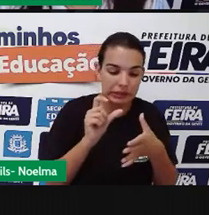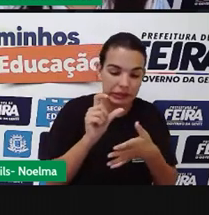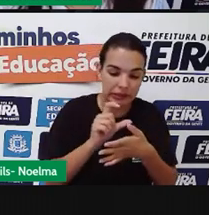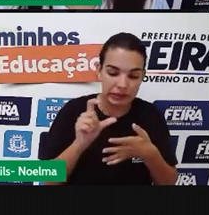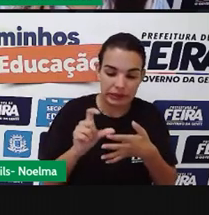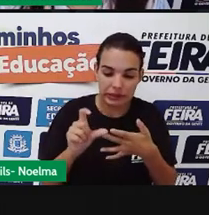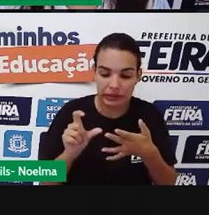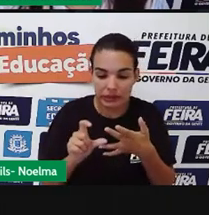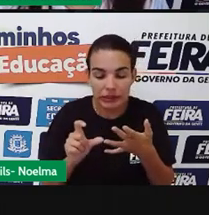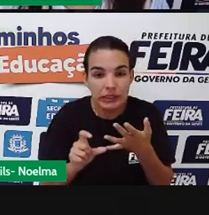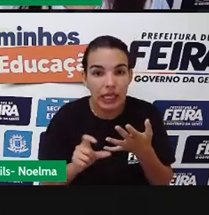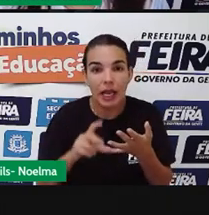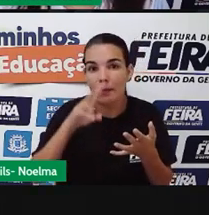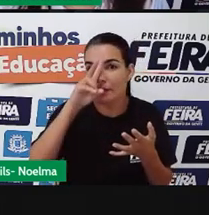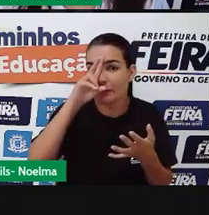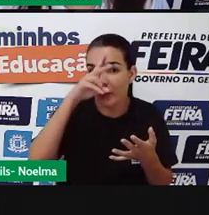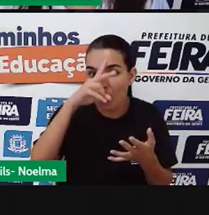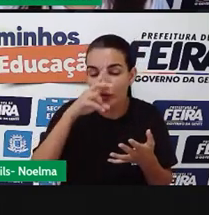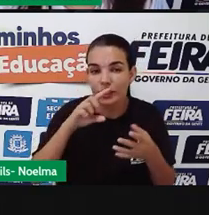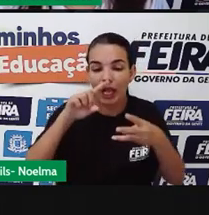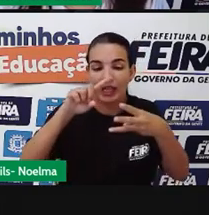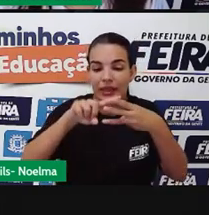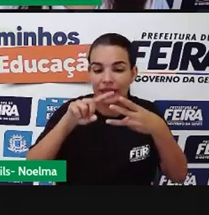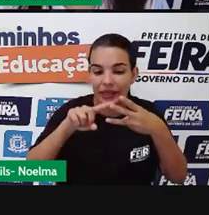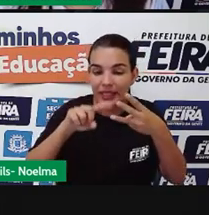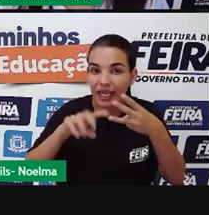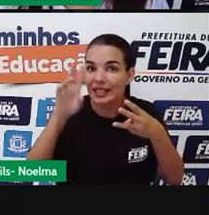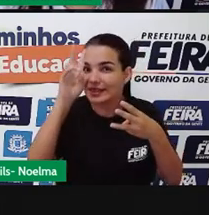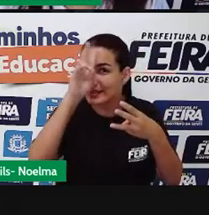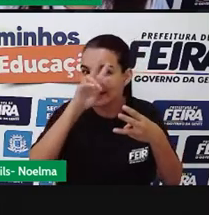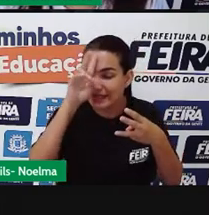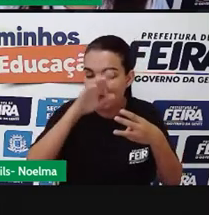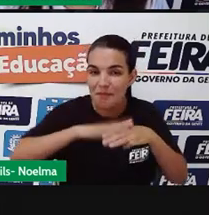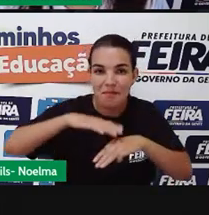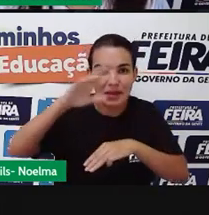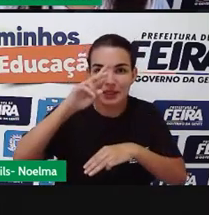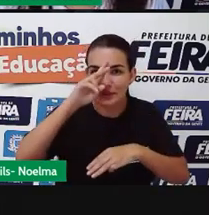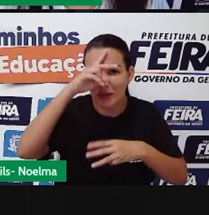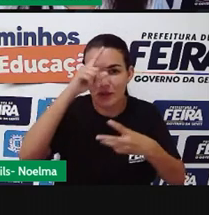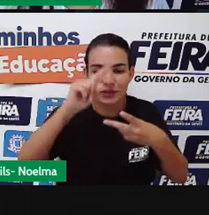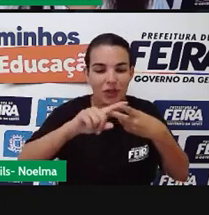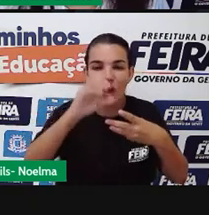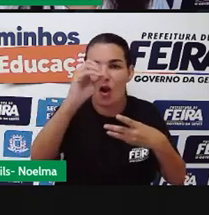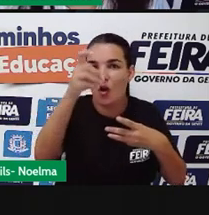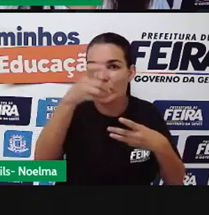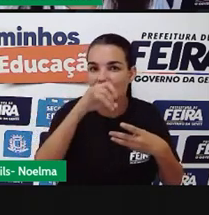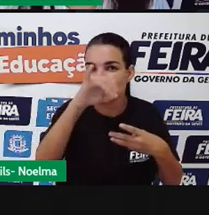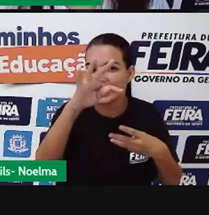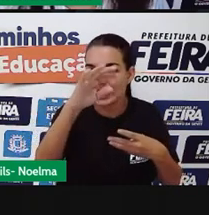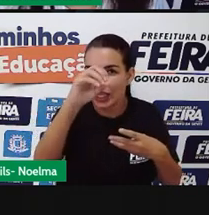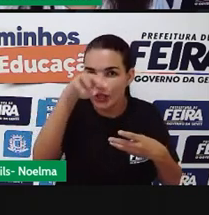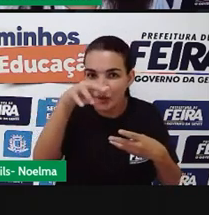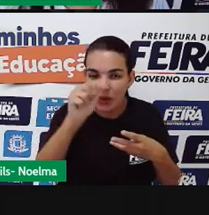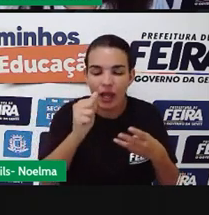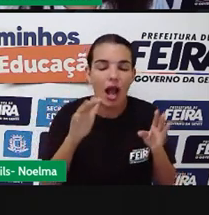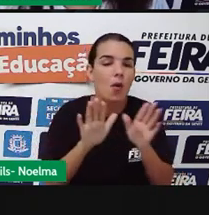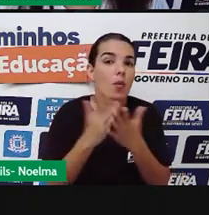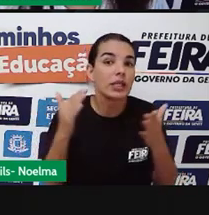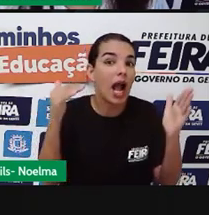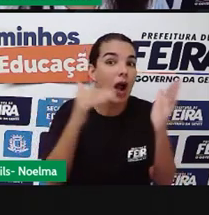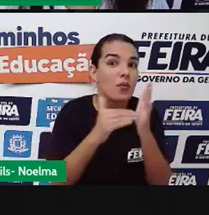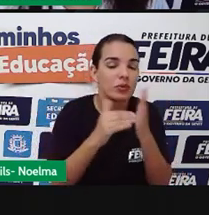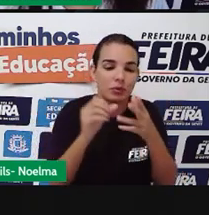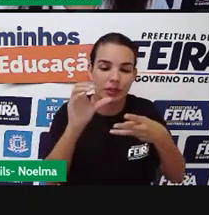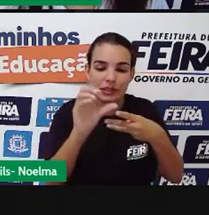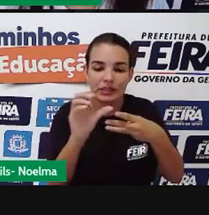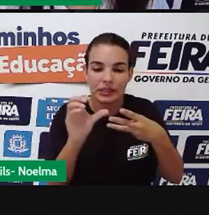classificadas em três tipos de acordo com a sílaba tônica. Oxítona, quando a última sílaba